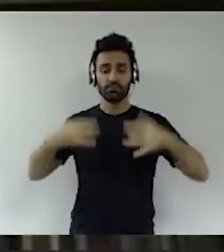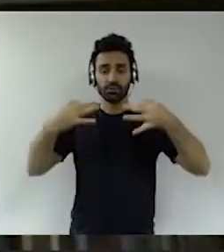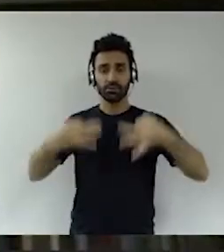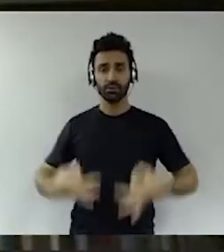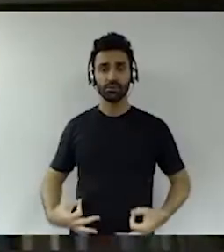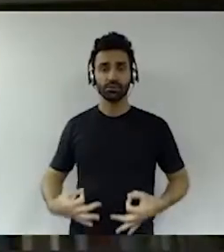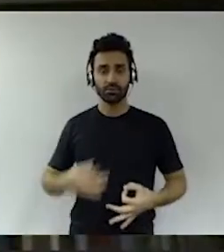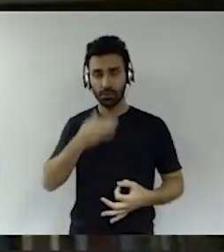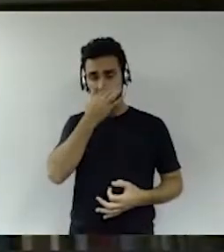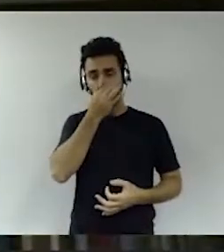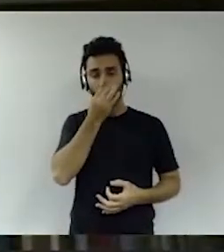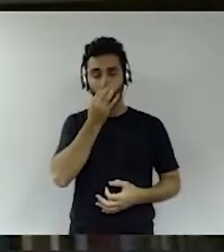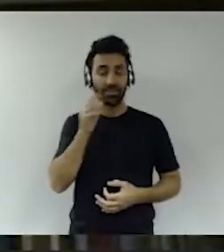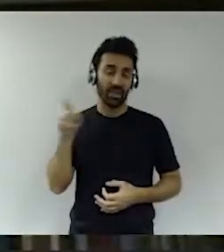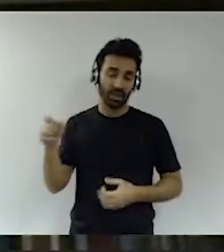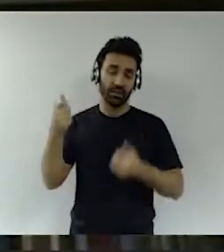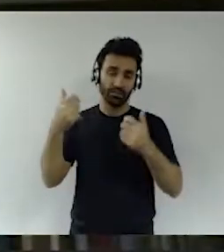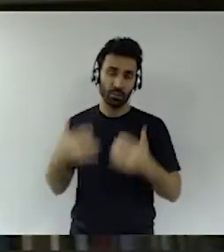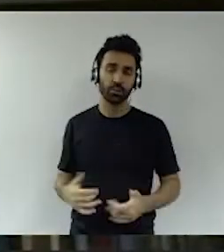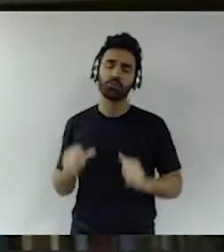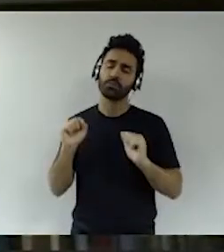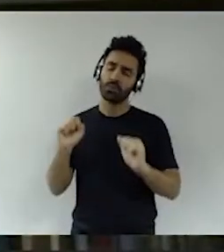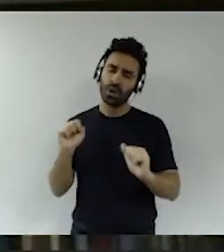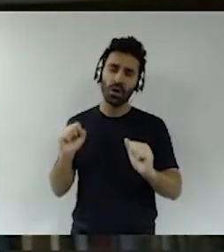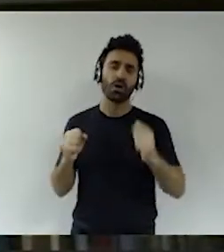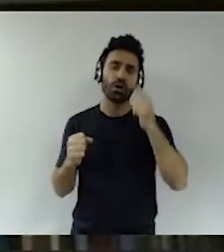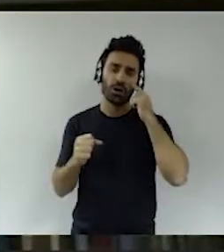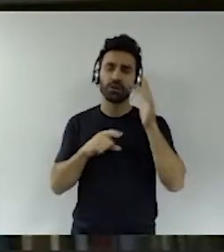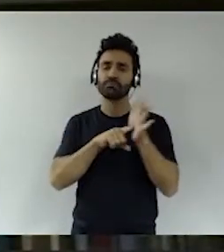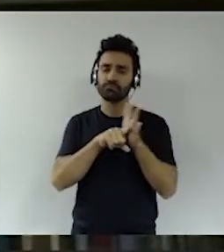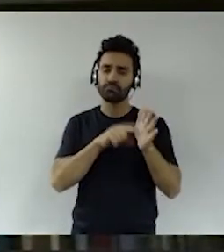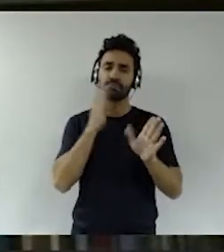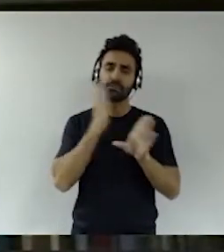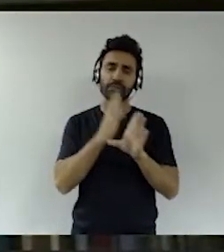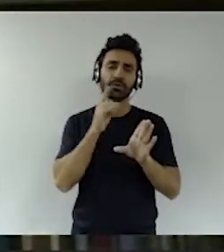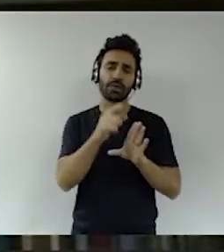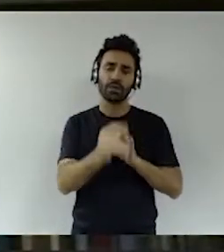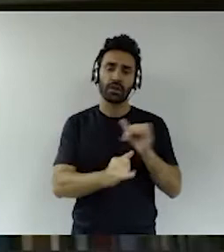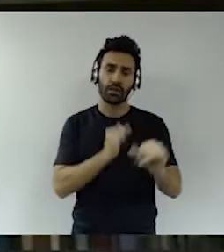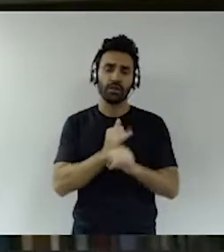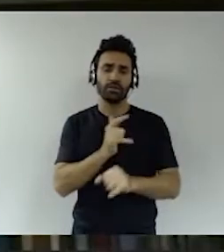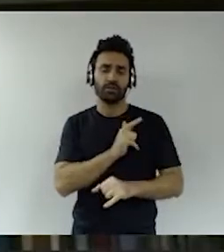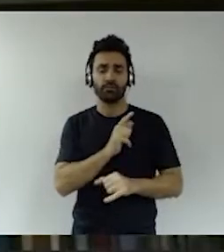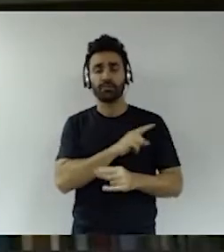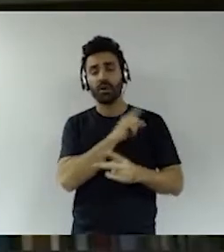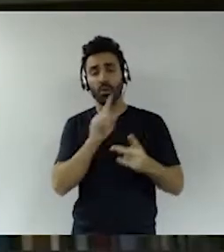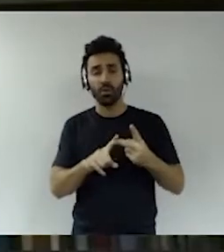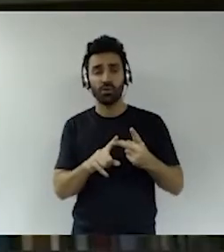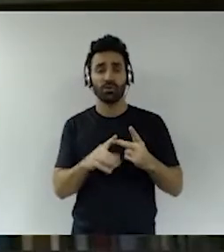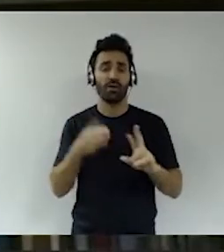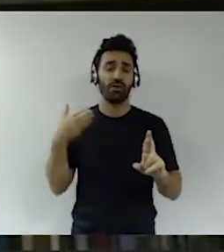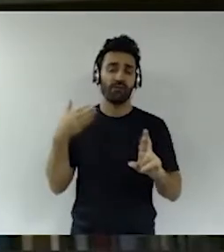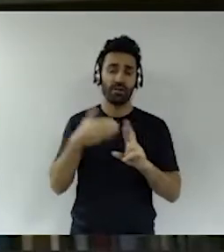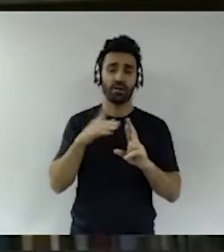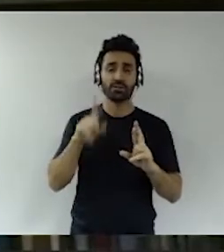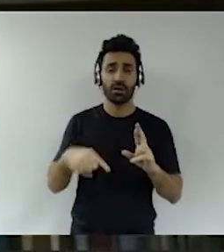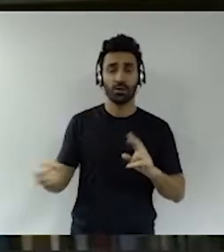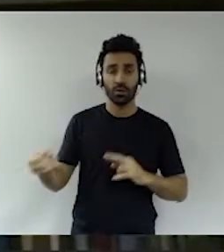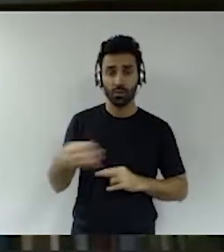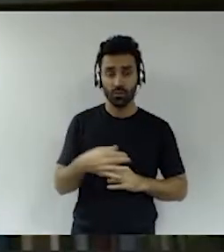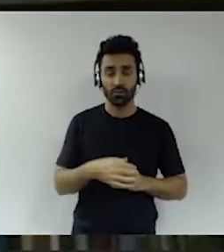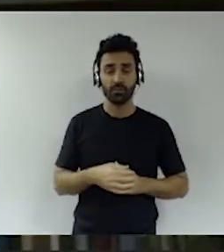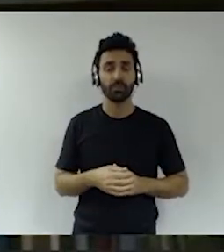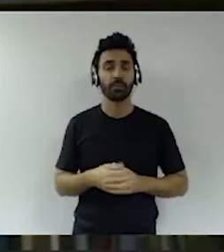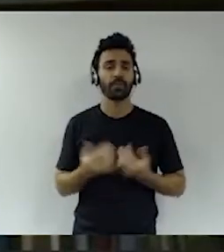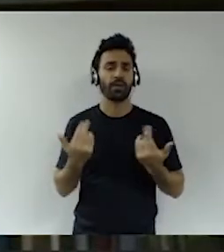civilizadamente. São palavras dele, vocês podem checar aí na internet. E a outra referência é bem mais recente, ela também